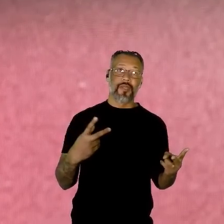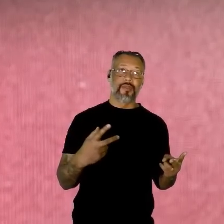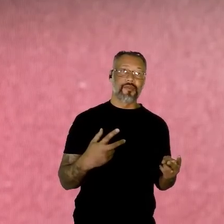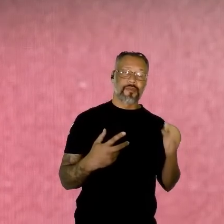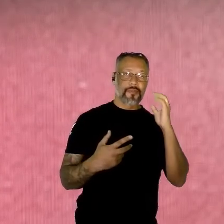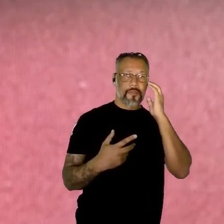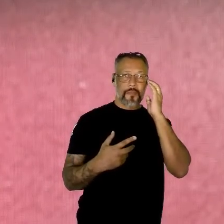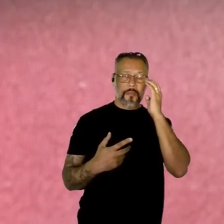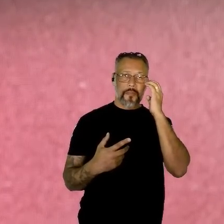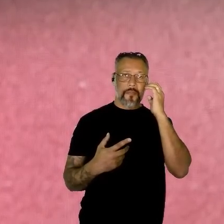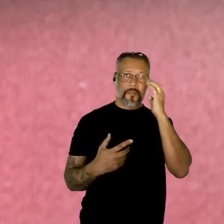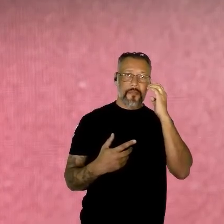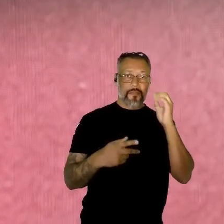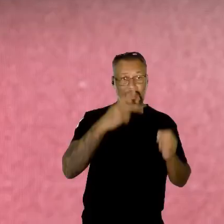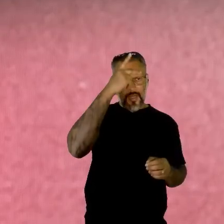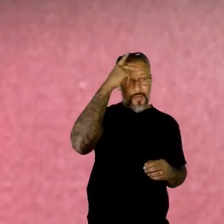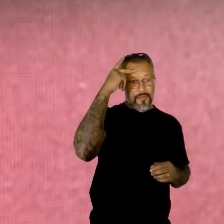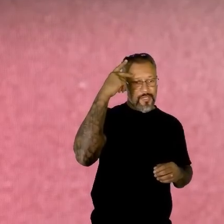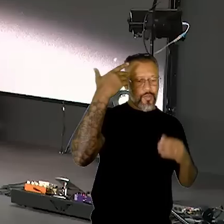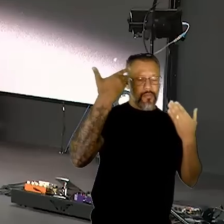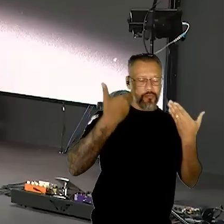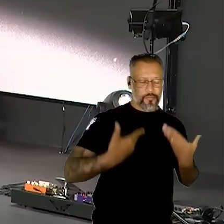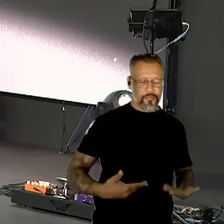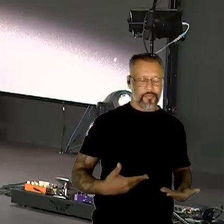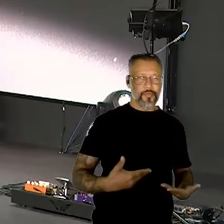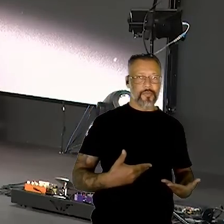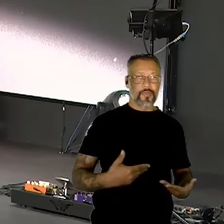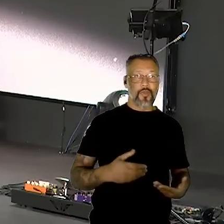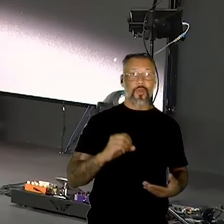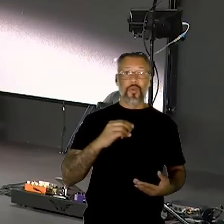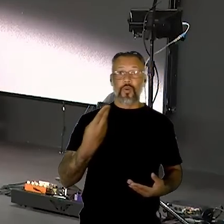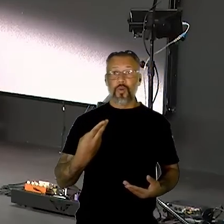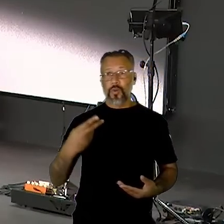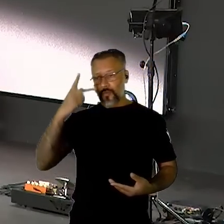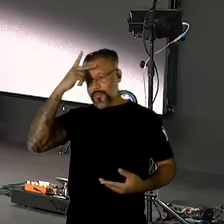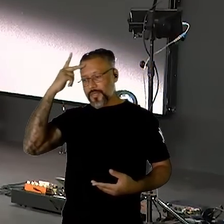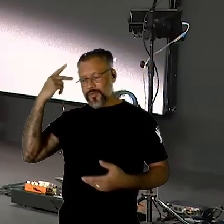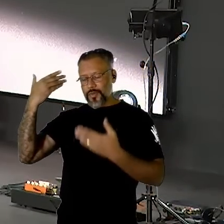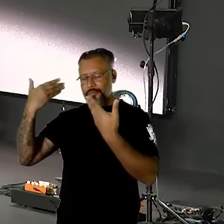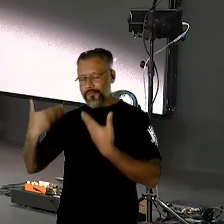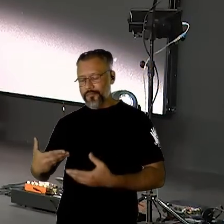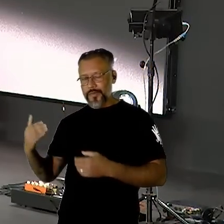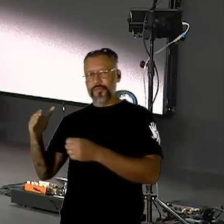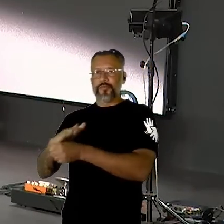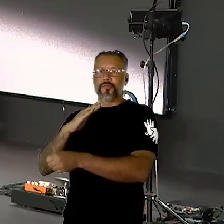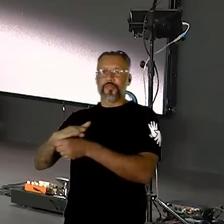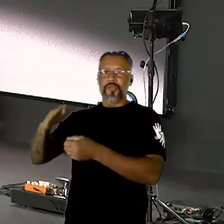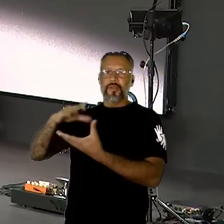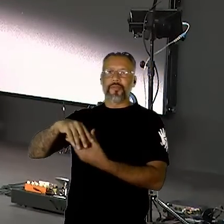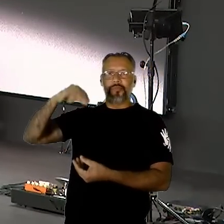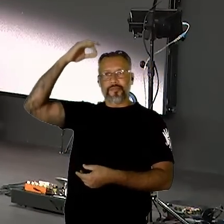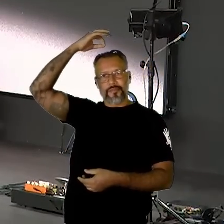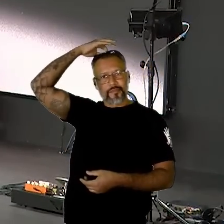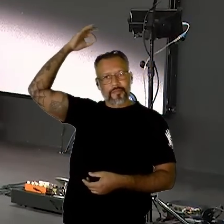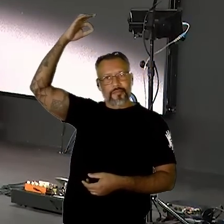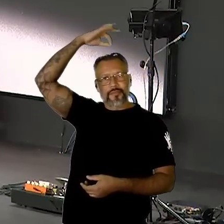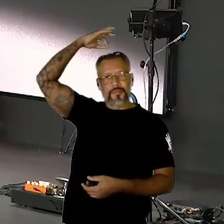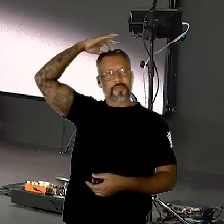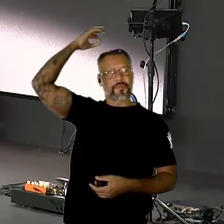não se embriague com vinho mas enchei-vos do Espírito Santo eu posso ser templo batizado